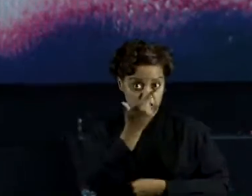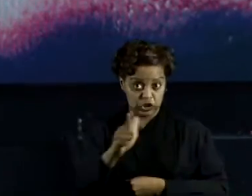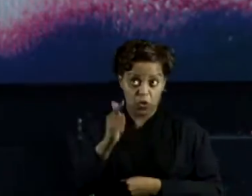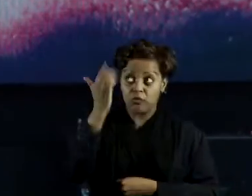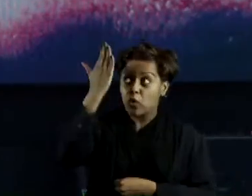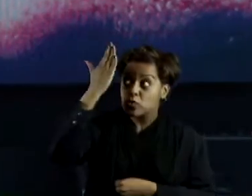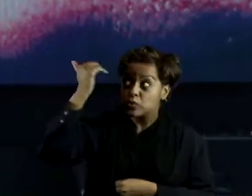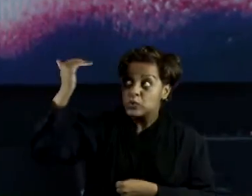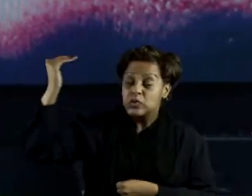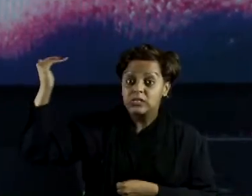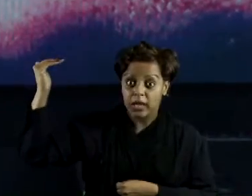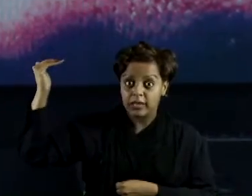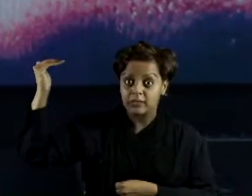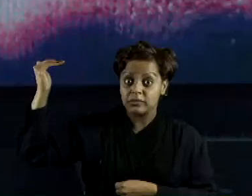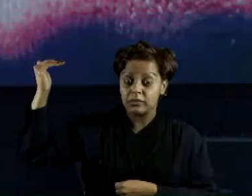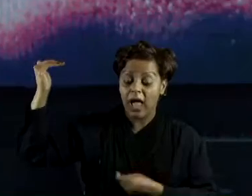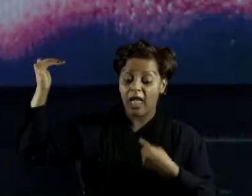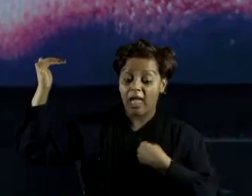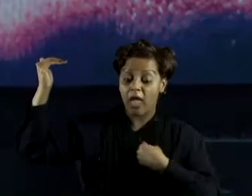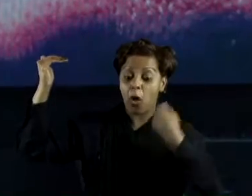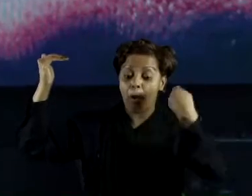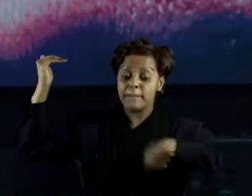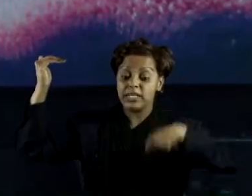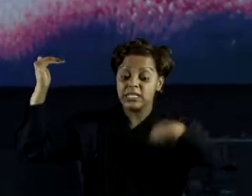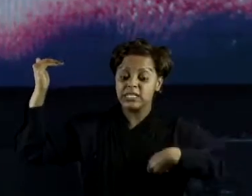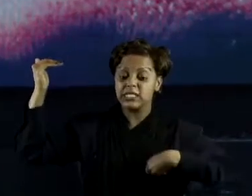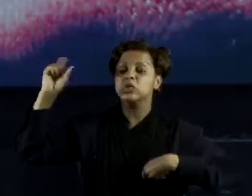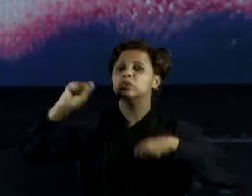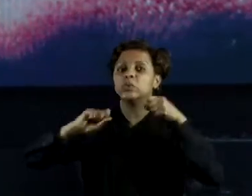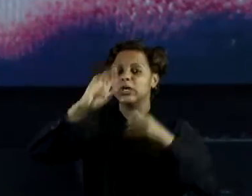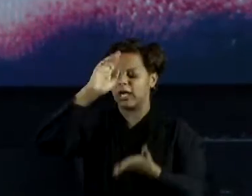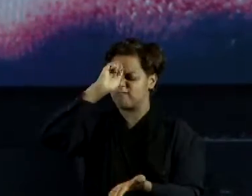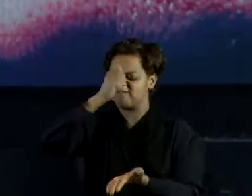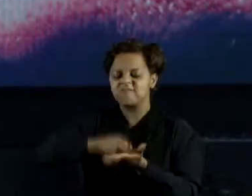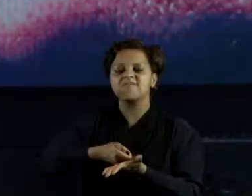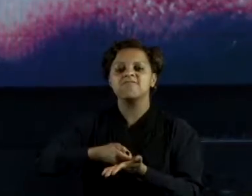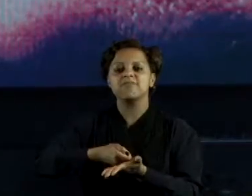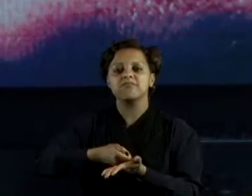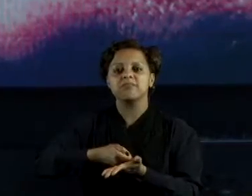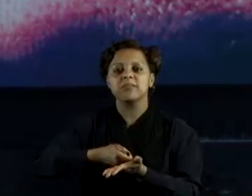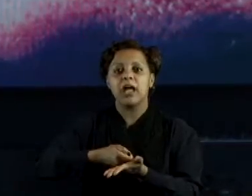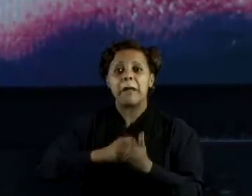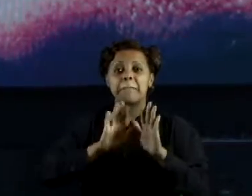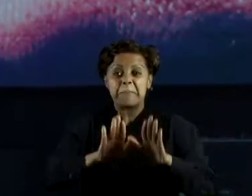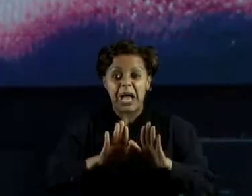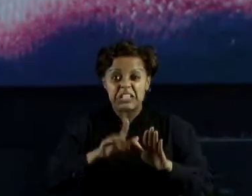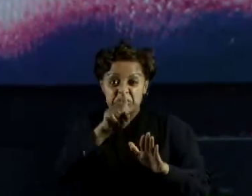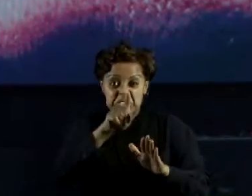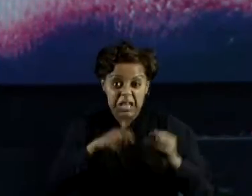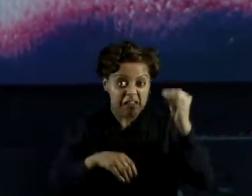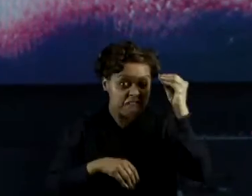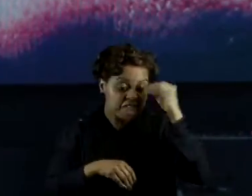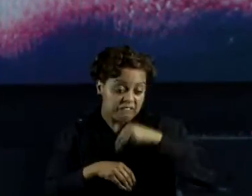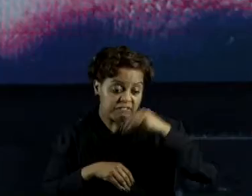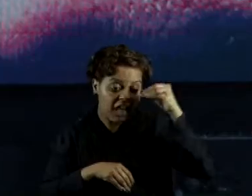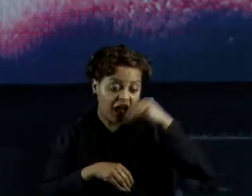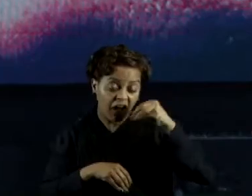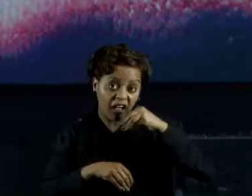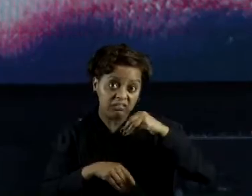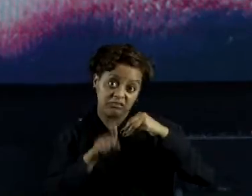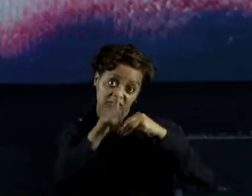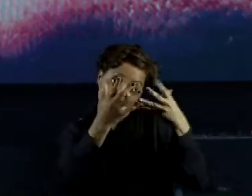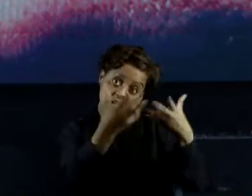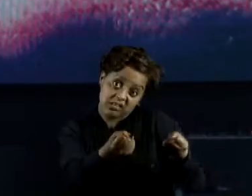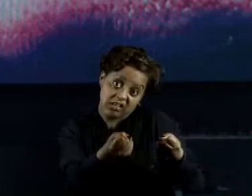sucesso requer decisões. O fracasso, somente o consentimento.